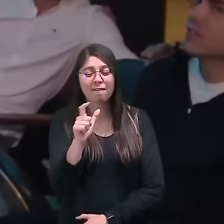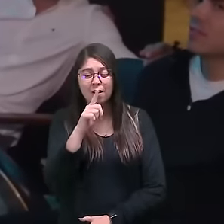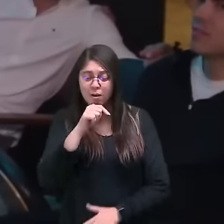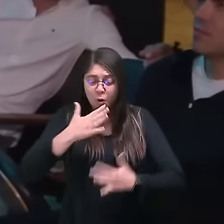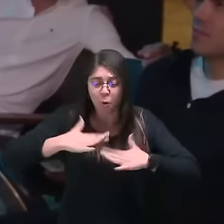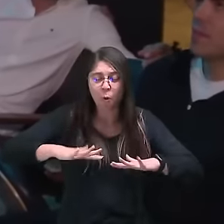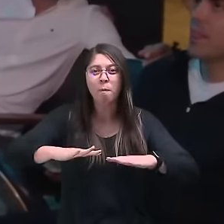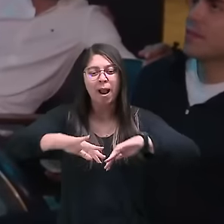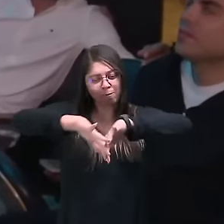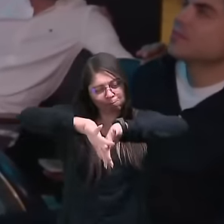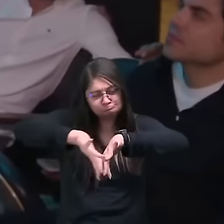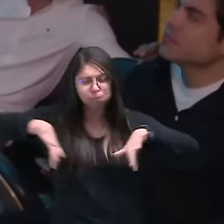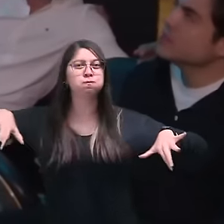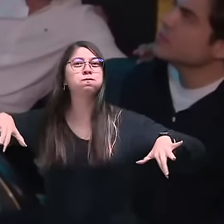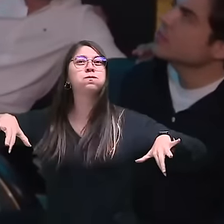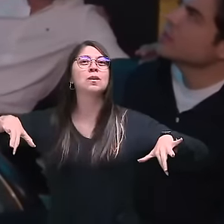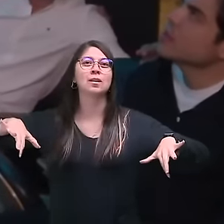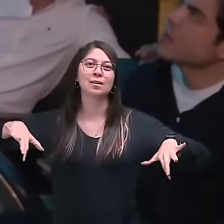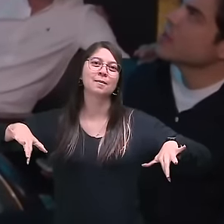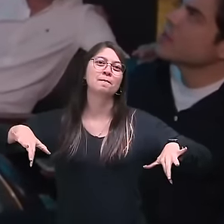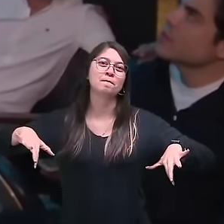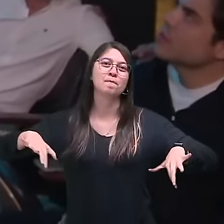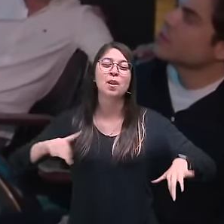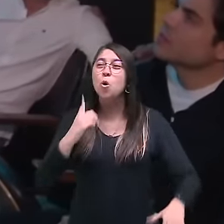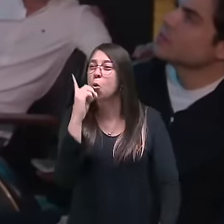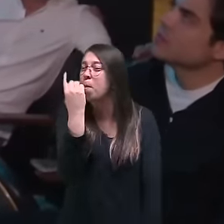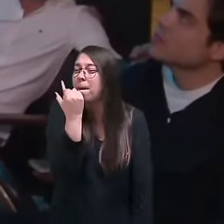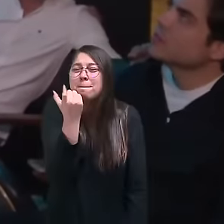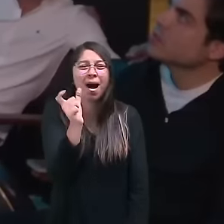que faz que a nuvem da glória te acompanhe. É uma